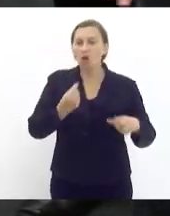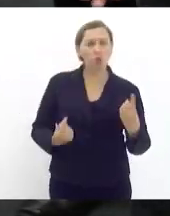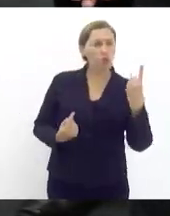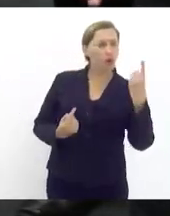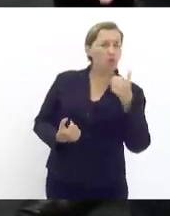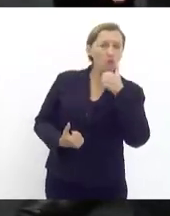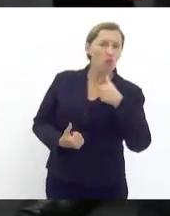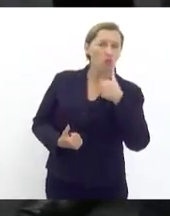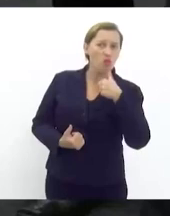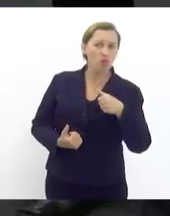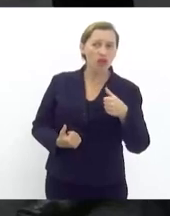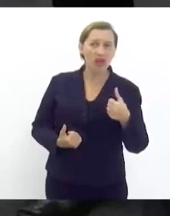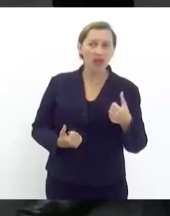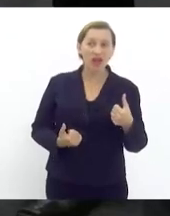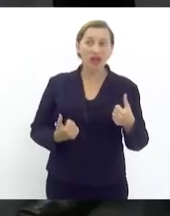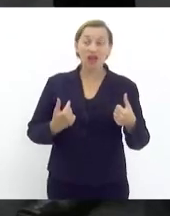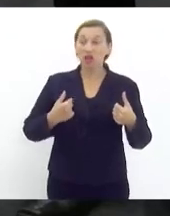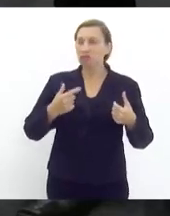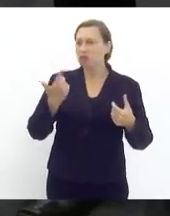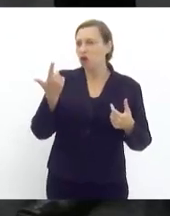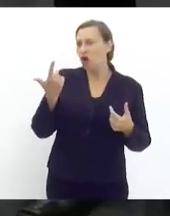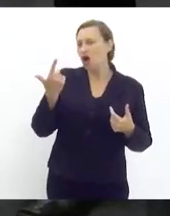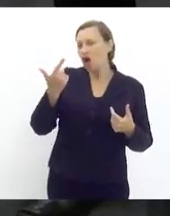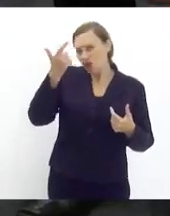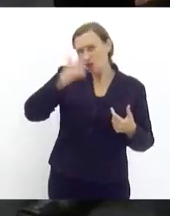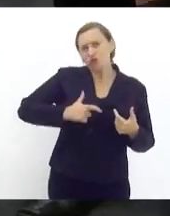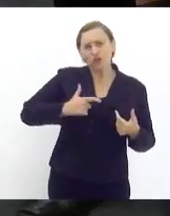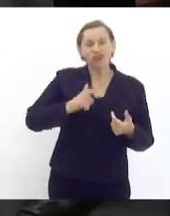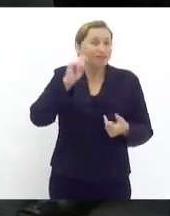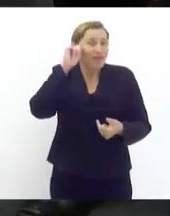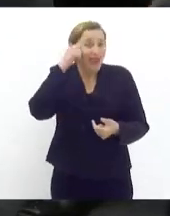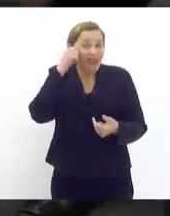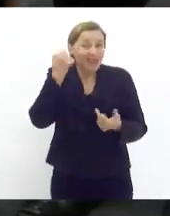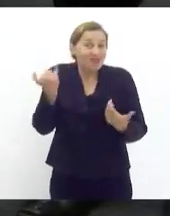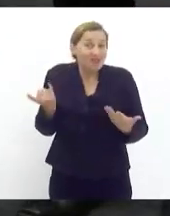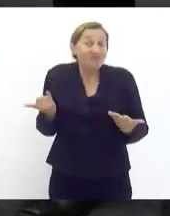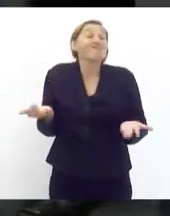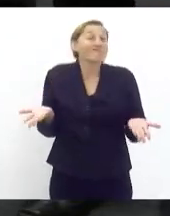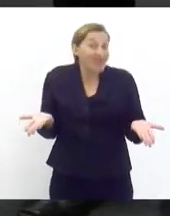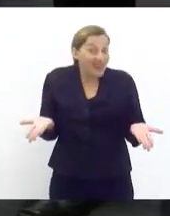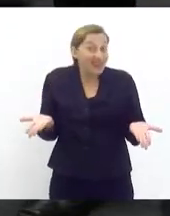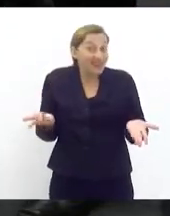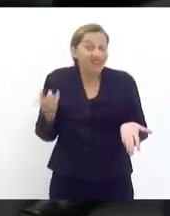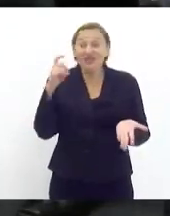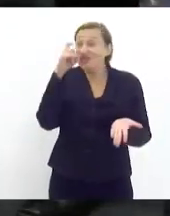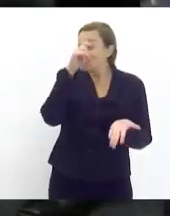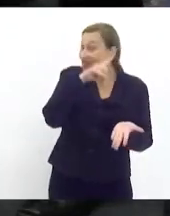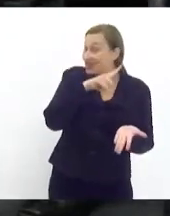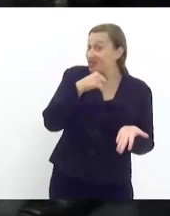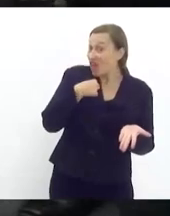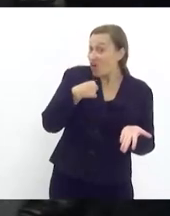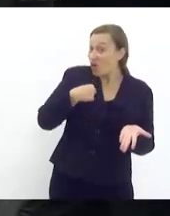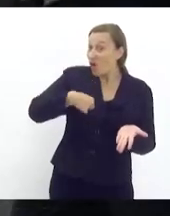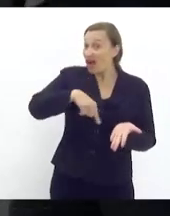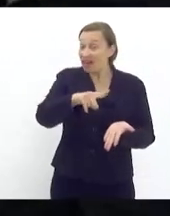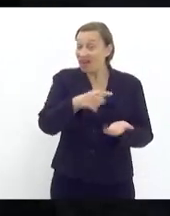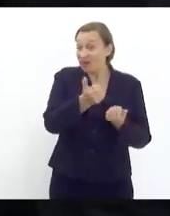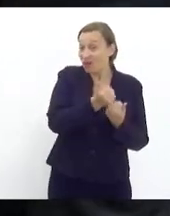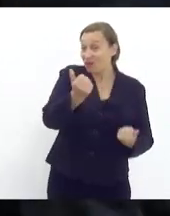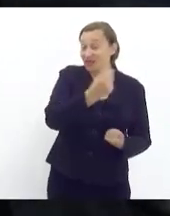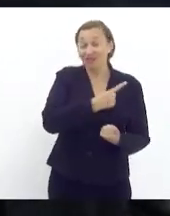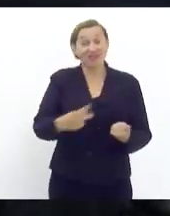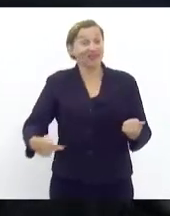mulher queira ou não eu sou negra não tem jeito então assim difícil era eu estar ali como